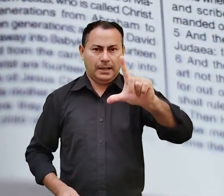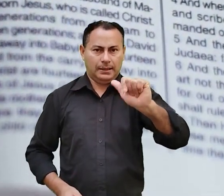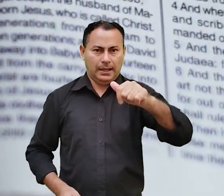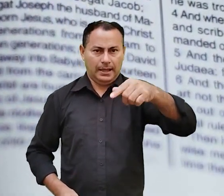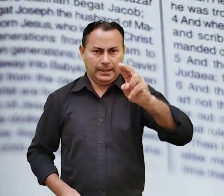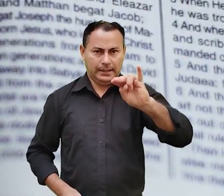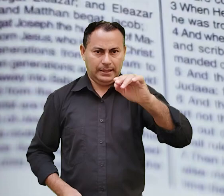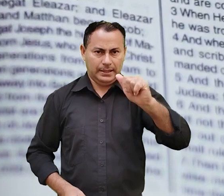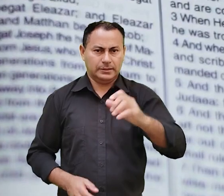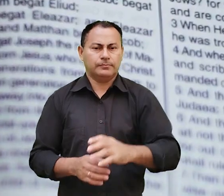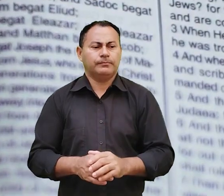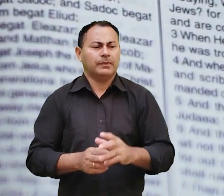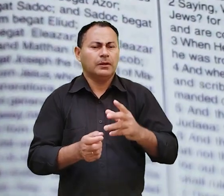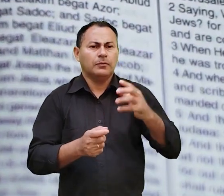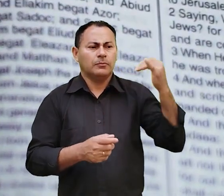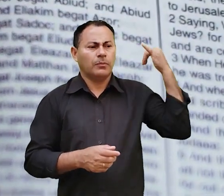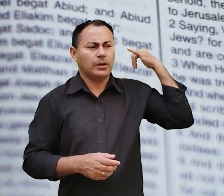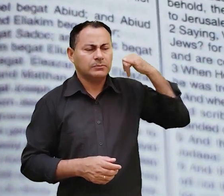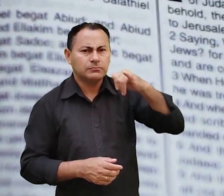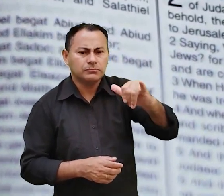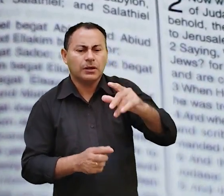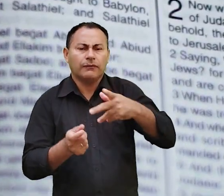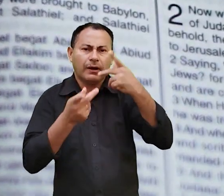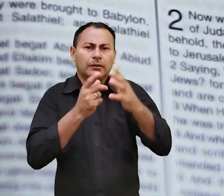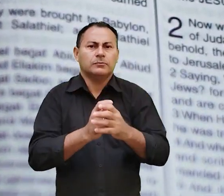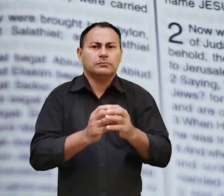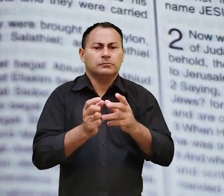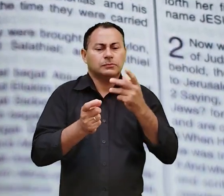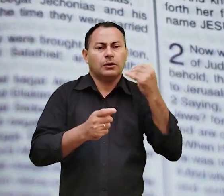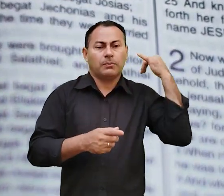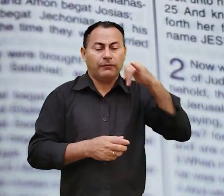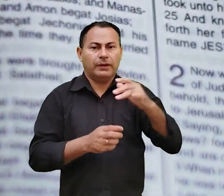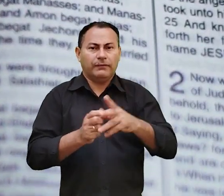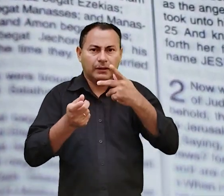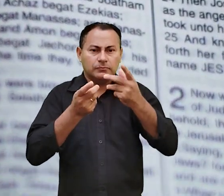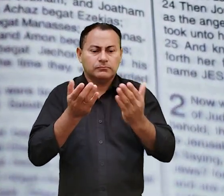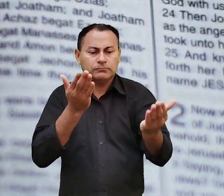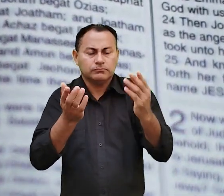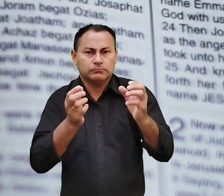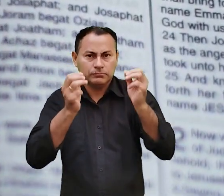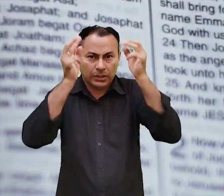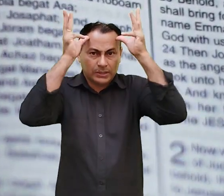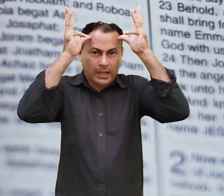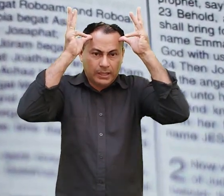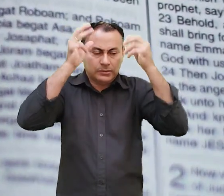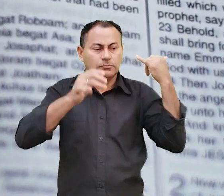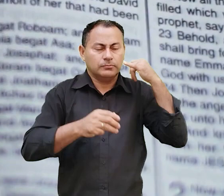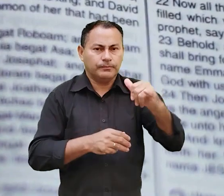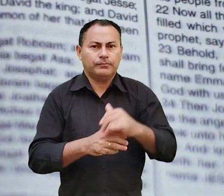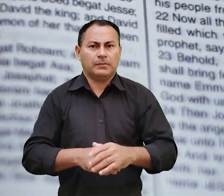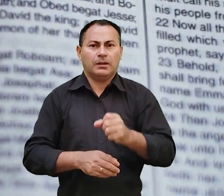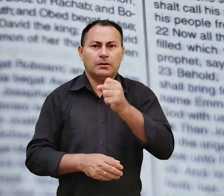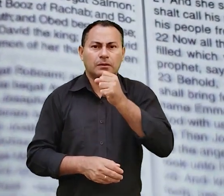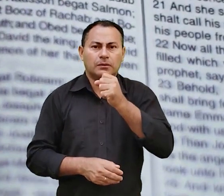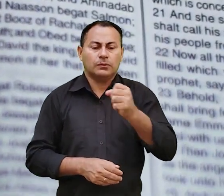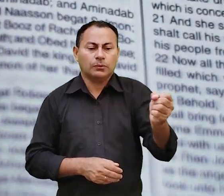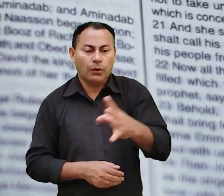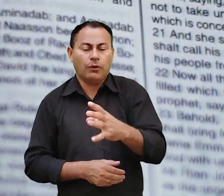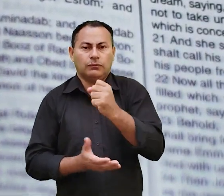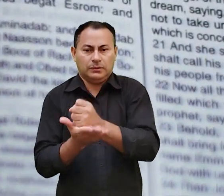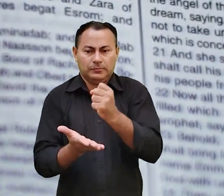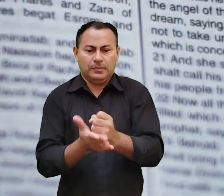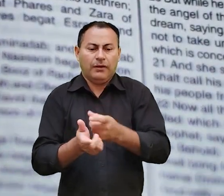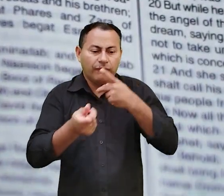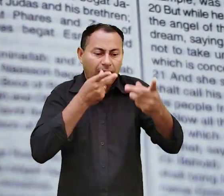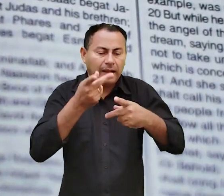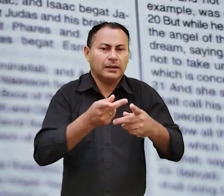faz referência a Moisés e aos profetas, ou apenas aos profetas. Quando o Novo Testamento refere-se à divisão profética